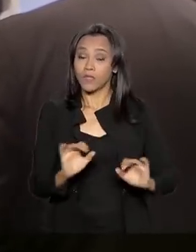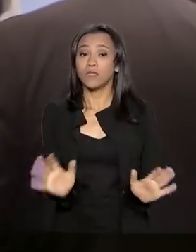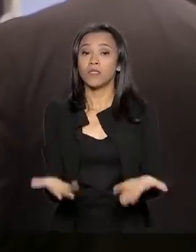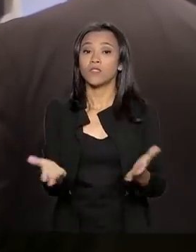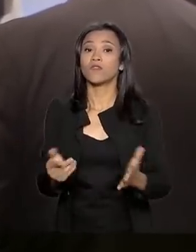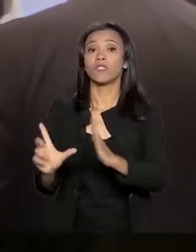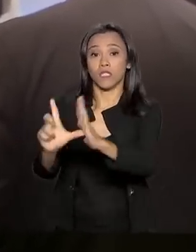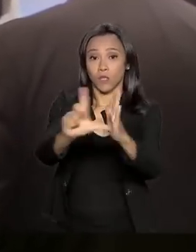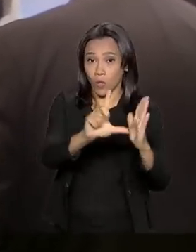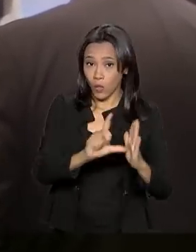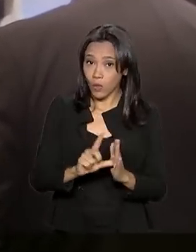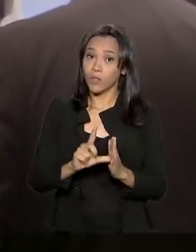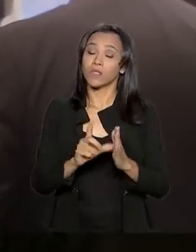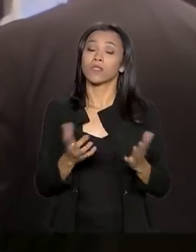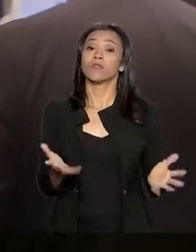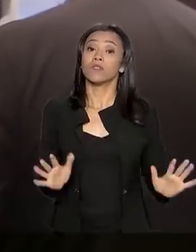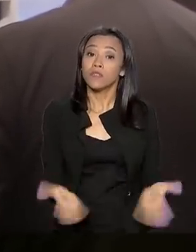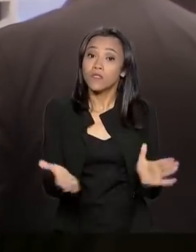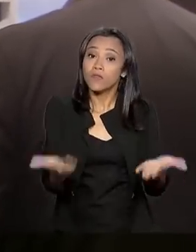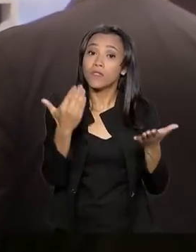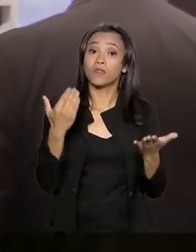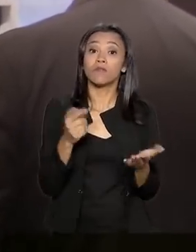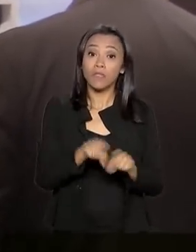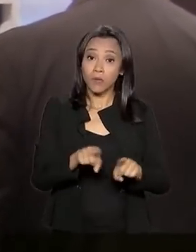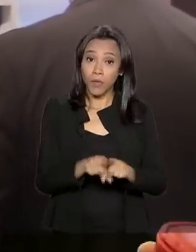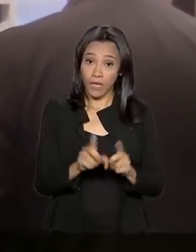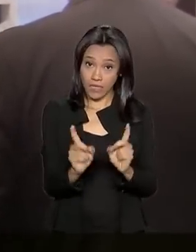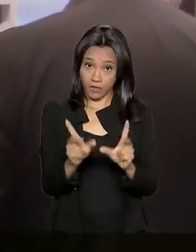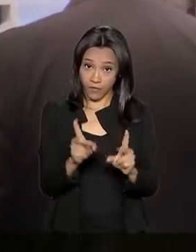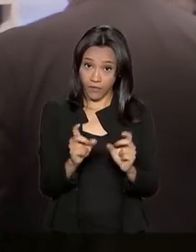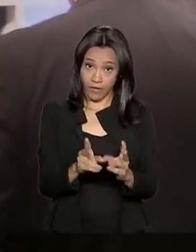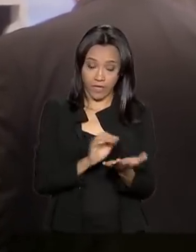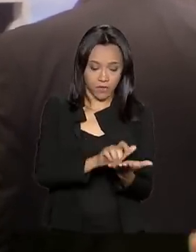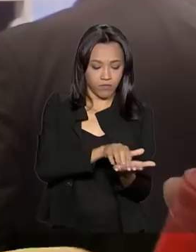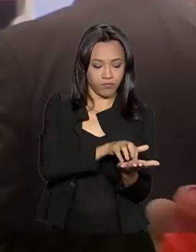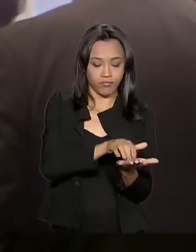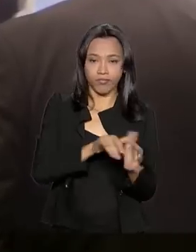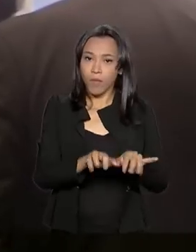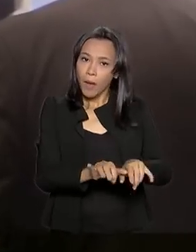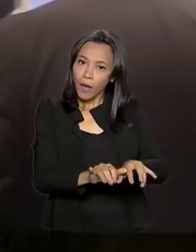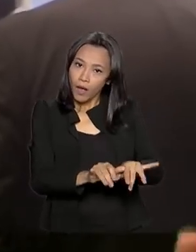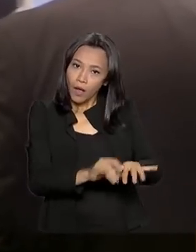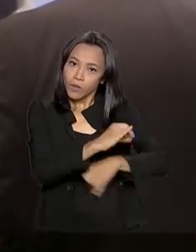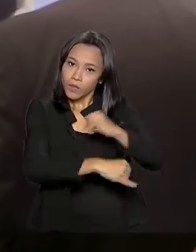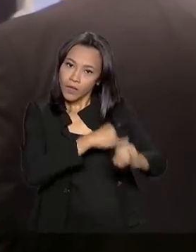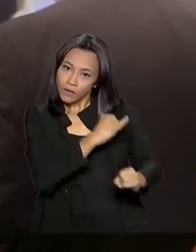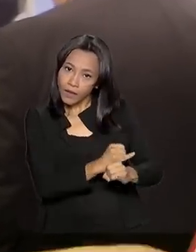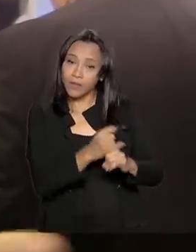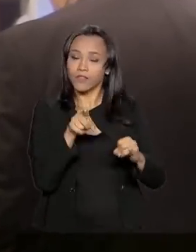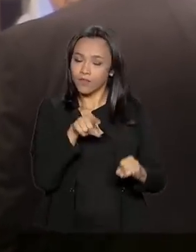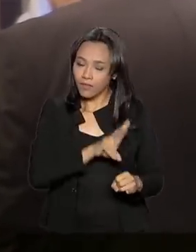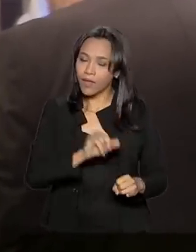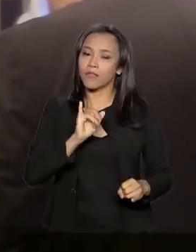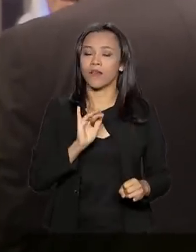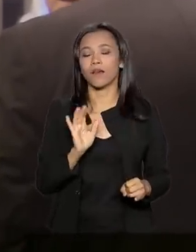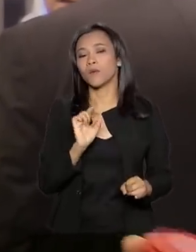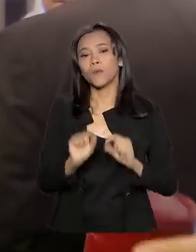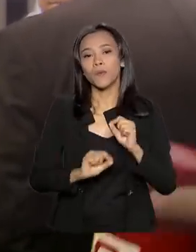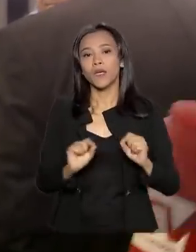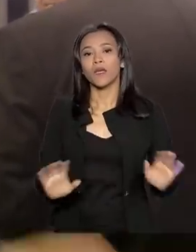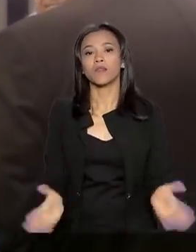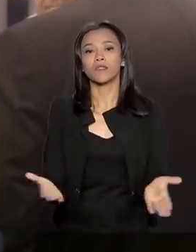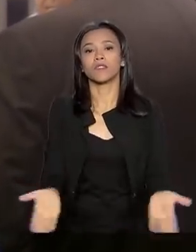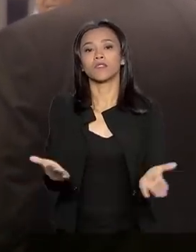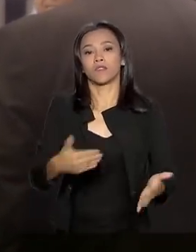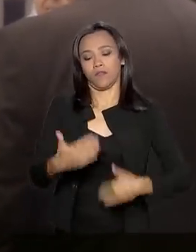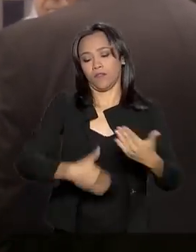moderno, o varejo digital, o comércio eletrônico, ele vai estar na ponta, vai estar ajudando o país